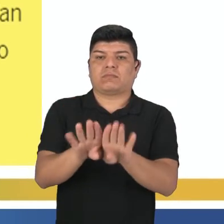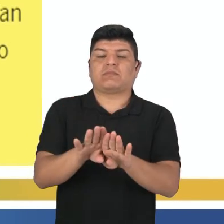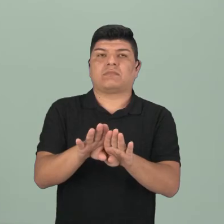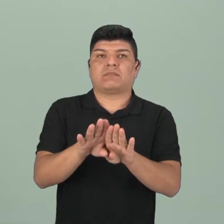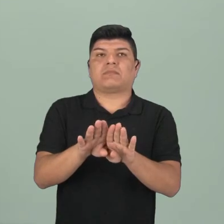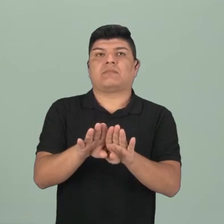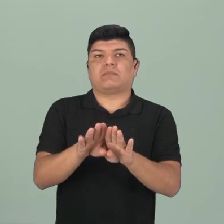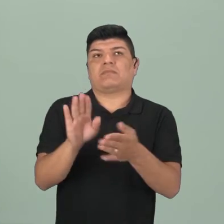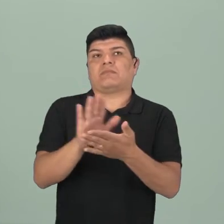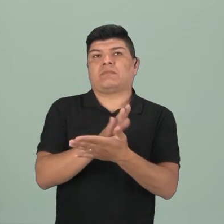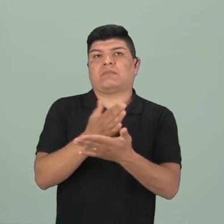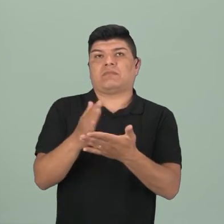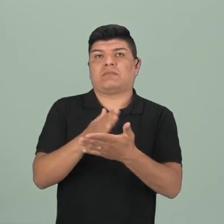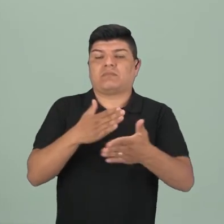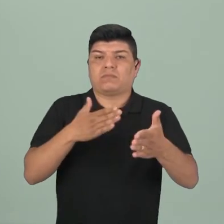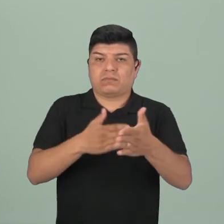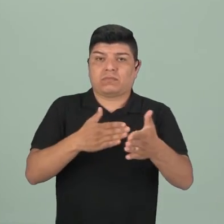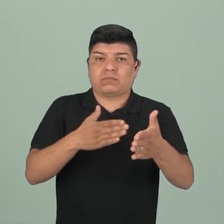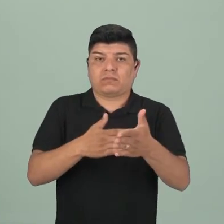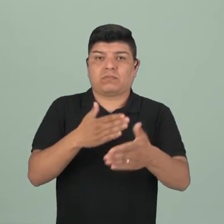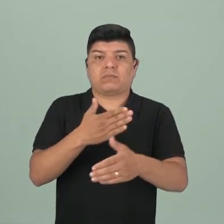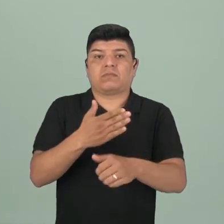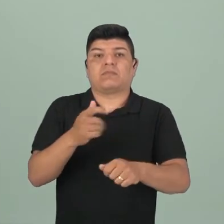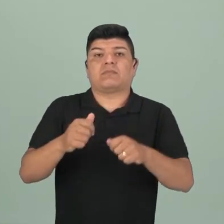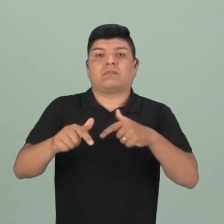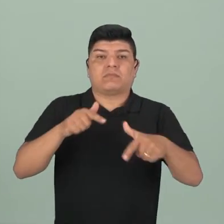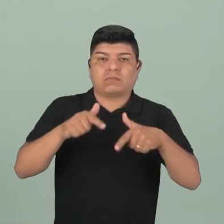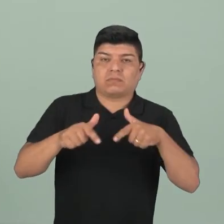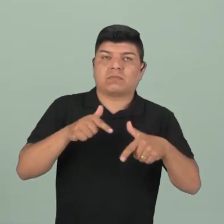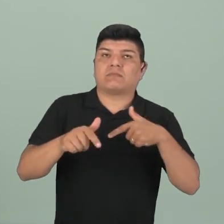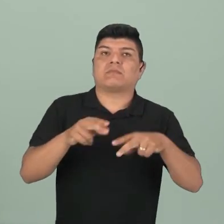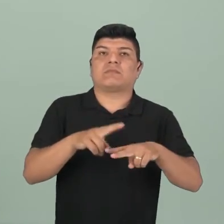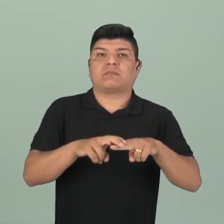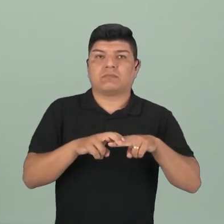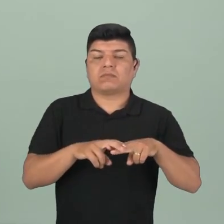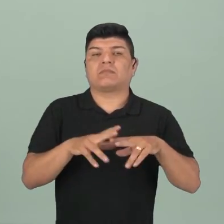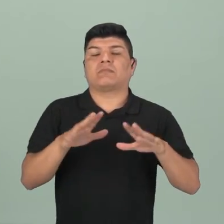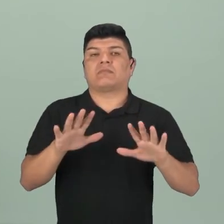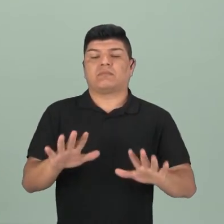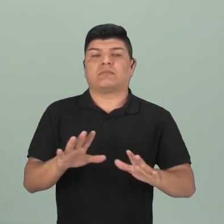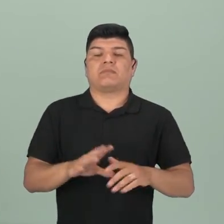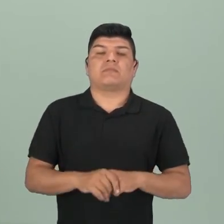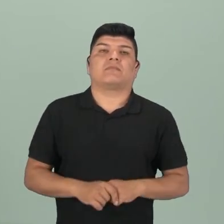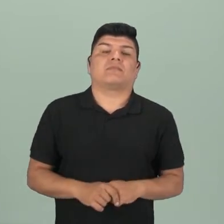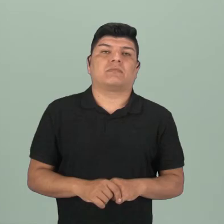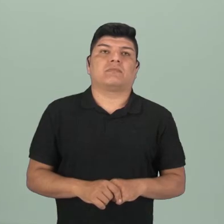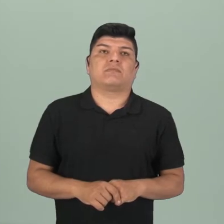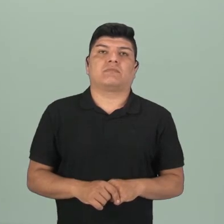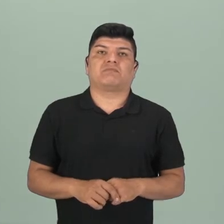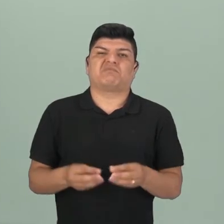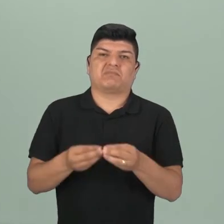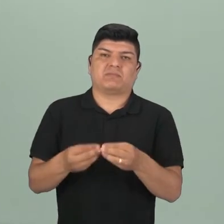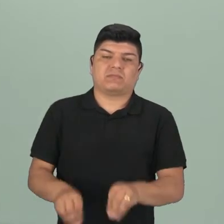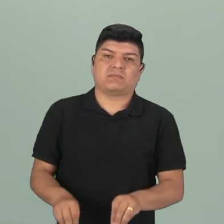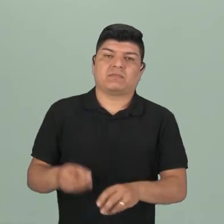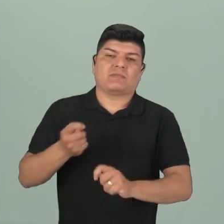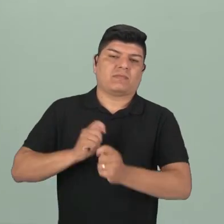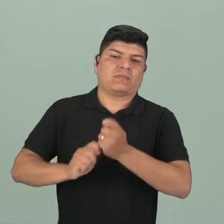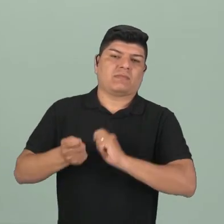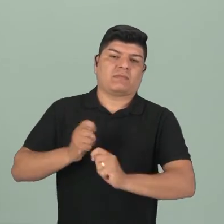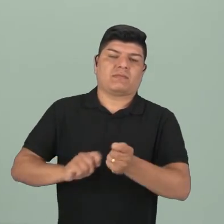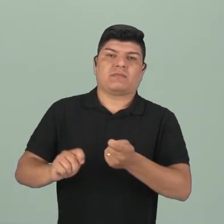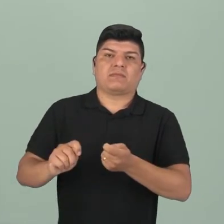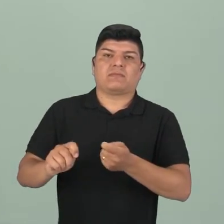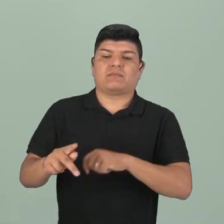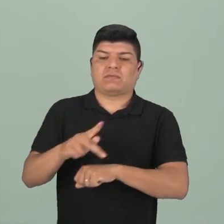fechado, alguns foram impedidos de praticar suas atividades, enfim, né? Causou um desastre econômico em muitos países, né?